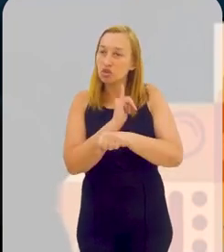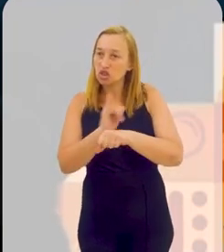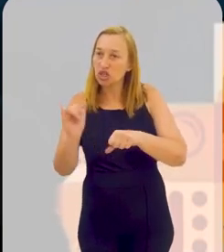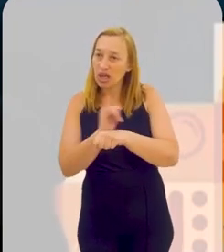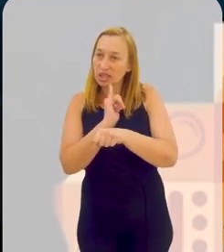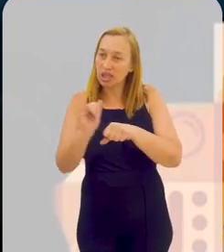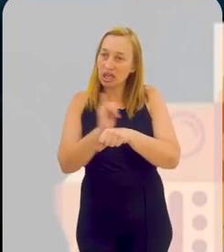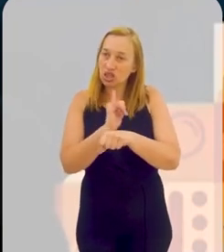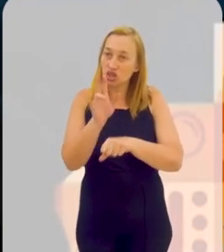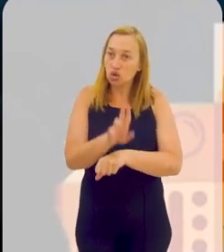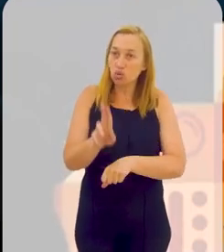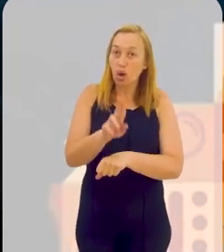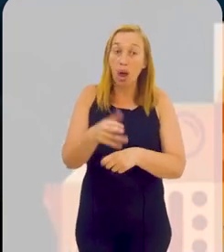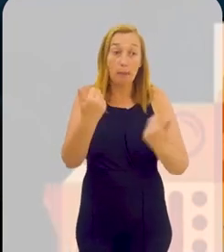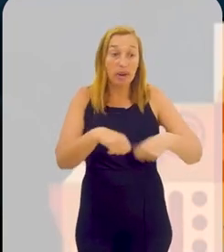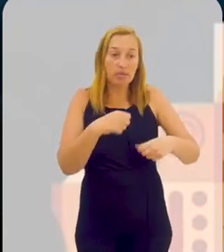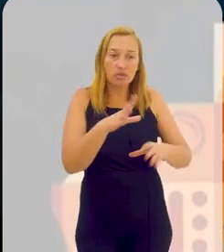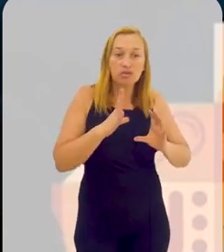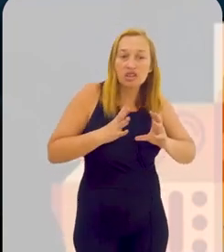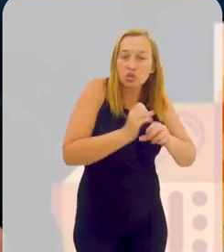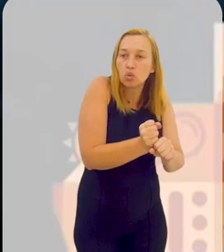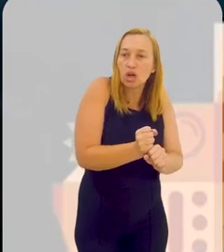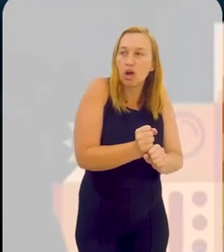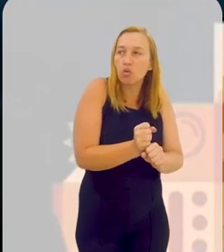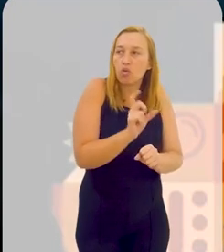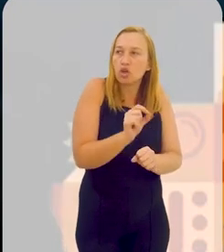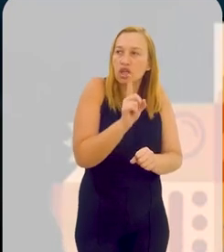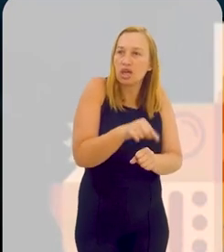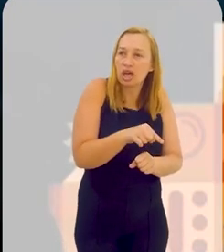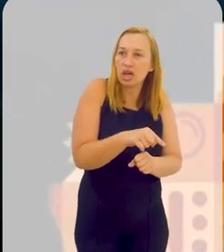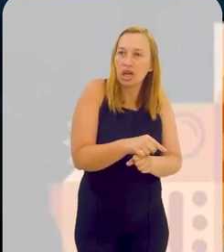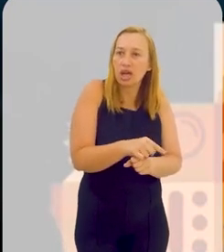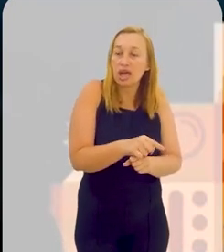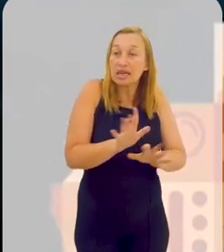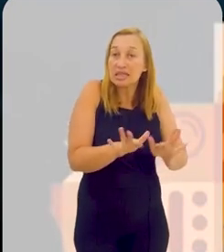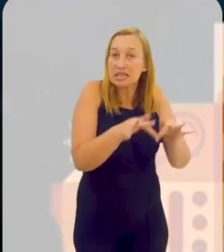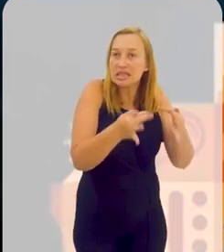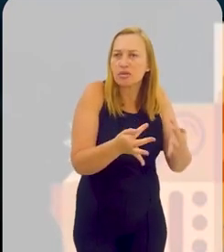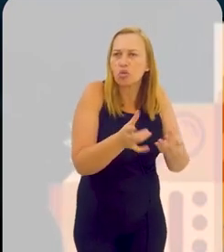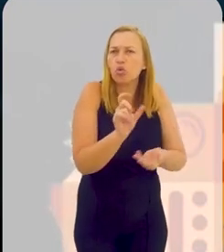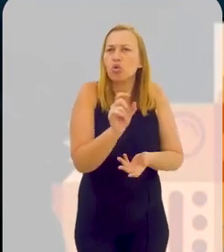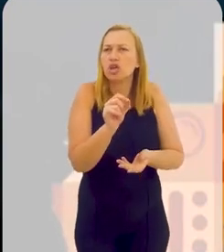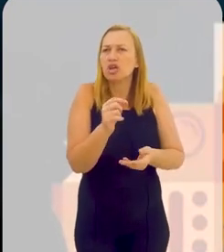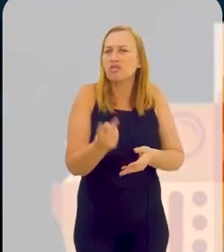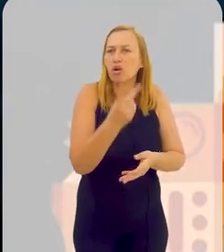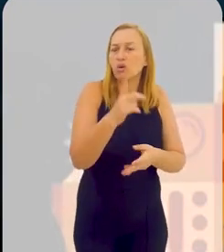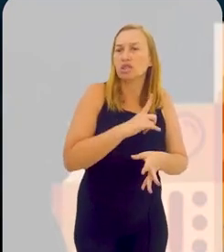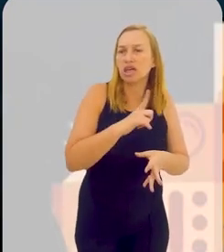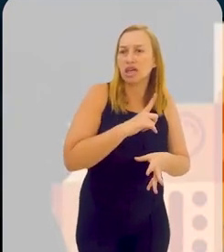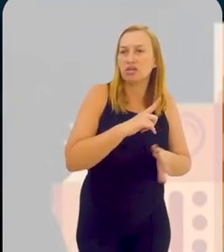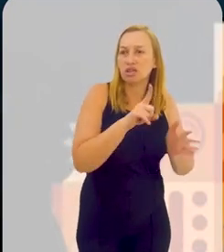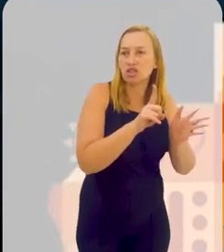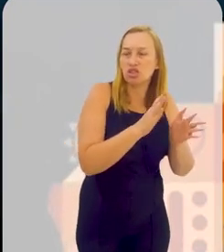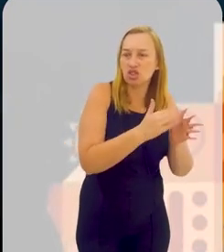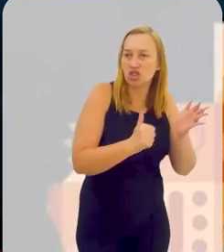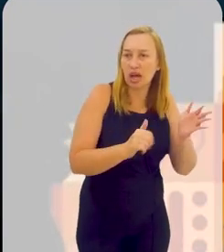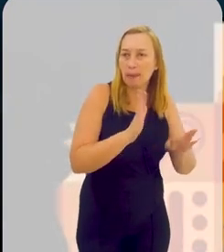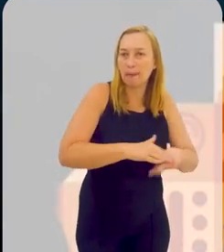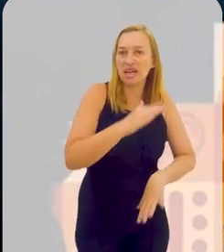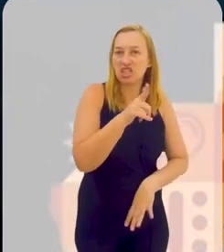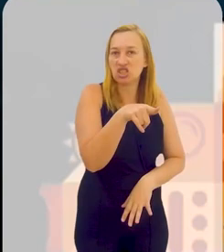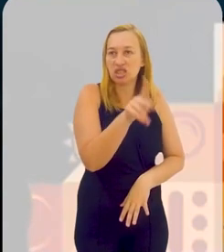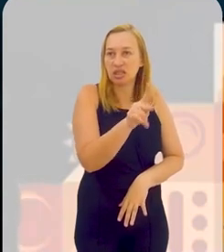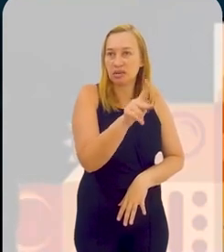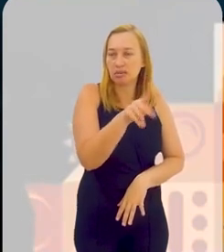desse gás, né? Então, você tem que fazer... Primeiro, você faz um cálculo, que é um cálculo relativamente simples. É o que vale mais a pena, você tirar